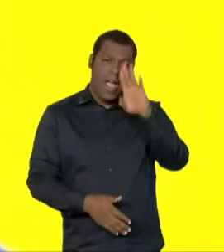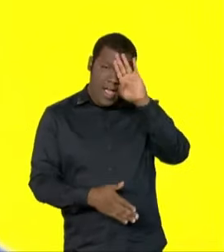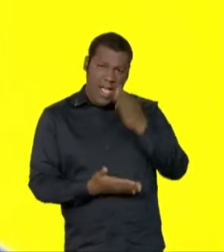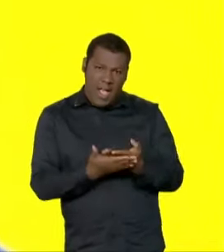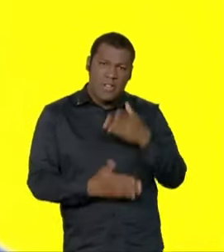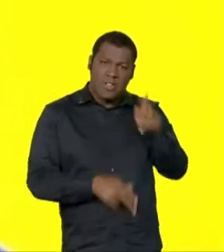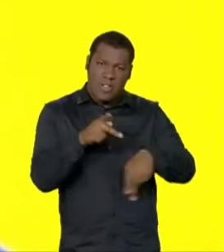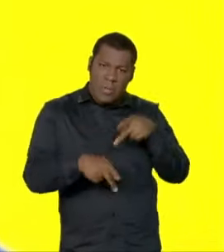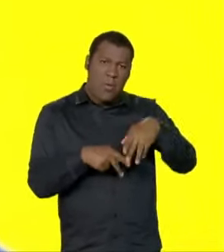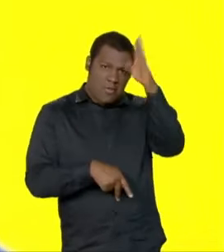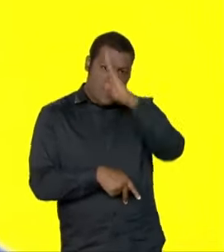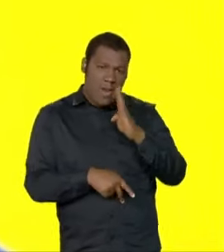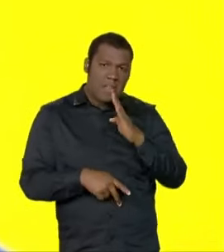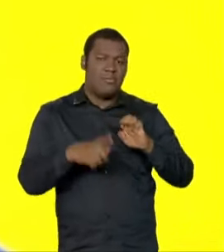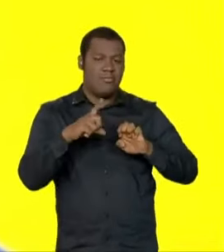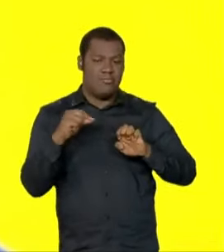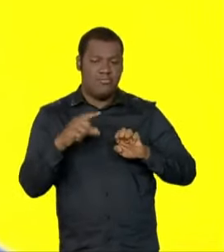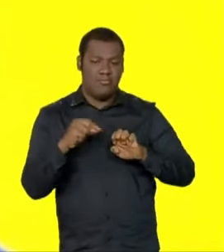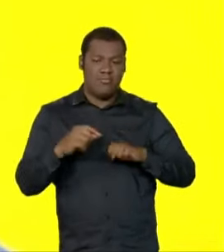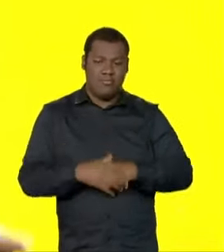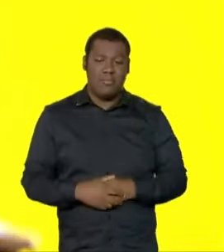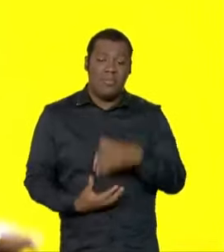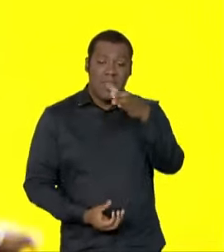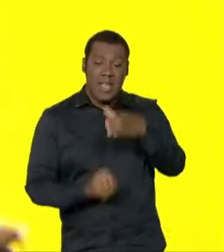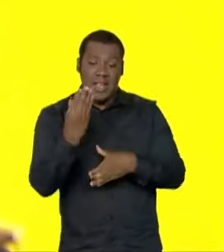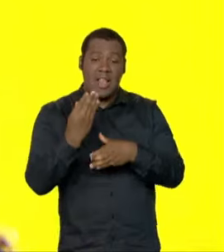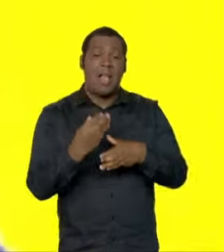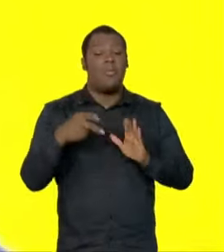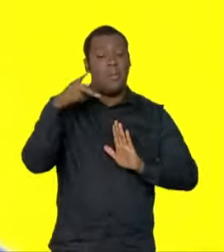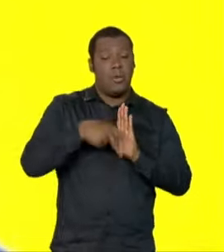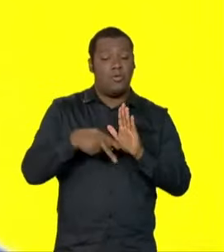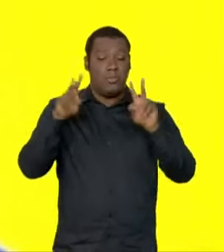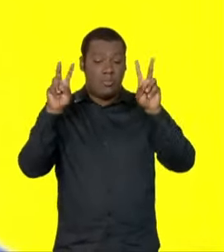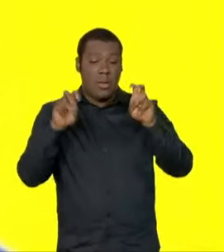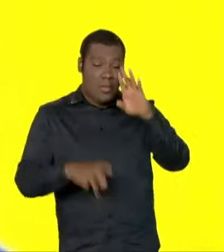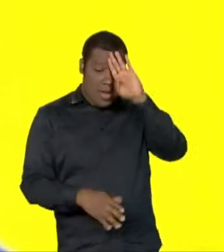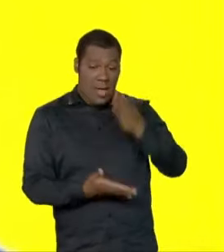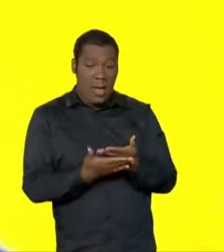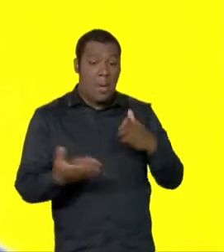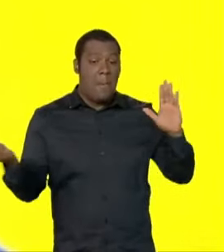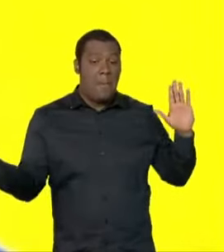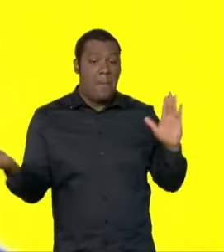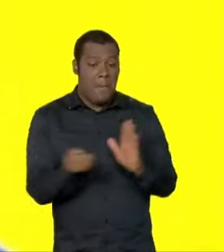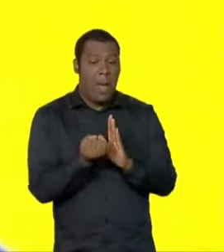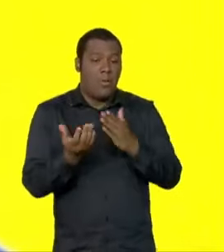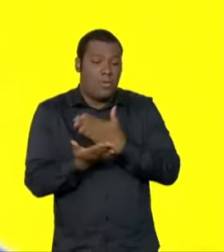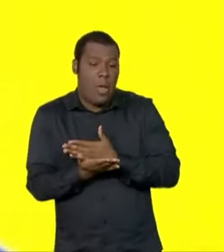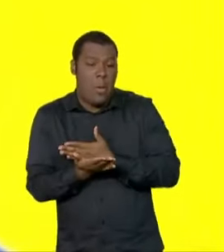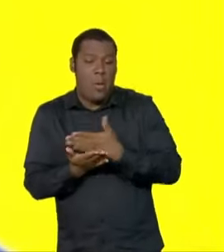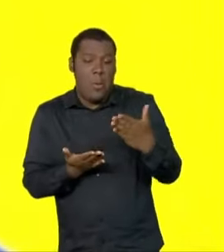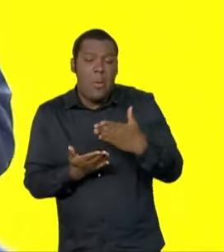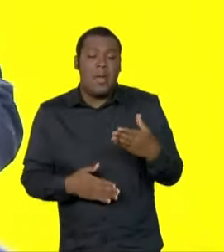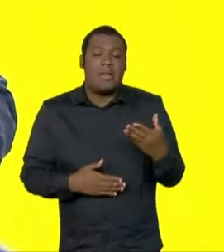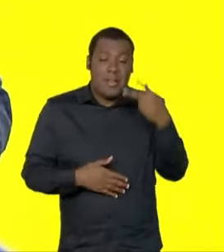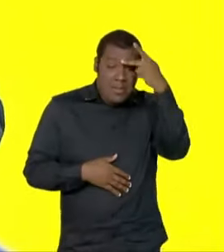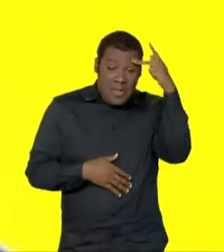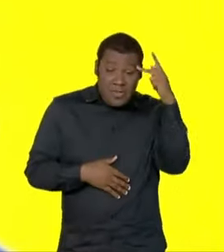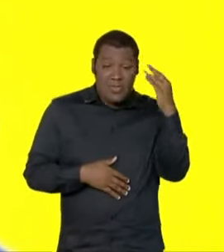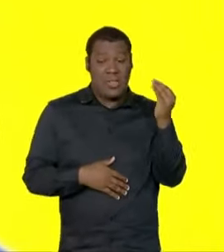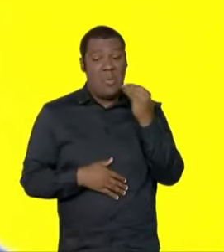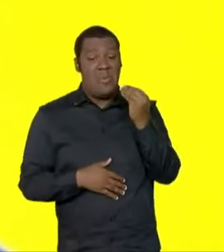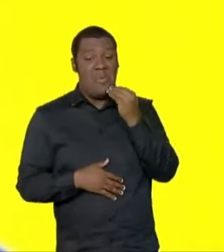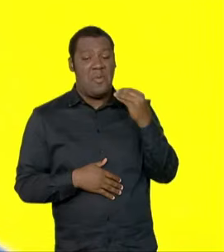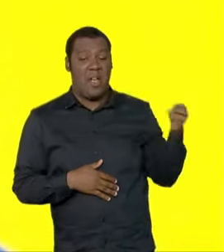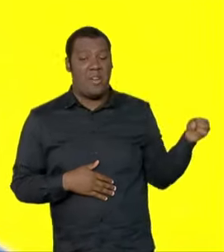no empreendedorismo. O lançamento do programa Acredita marca o início de uma nova era de oportunidades para o